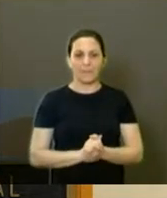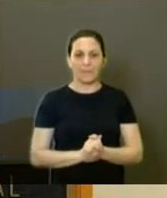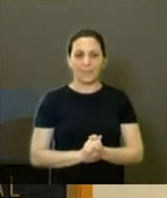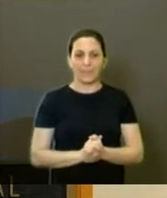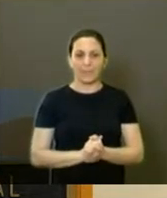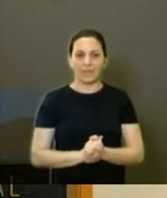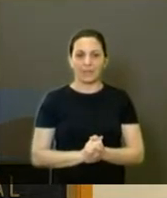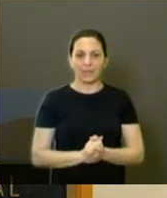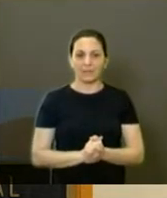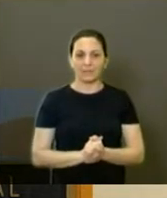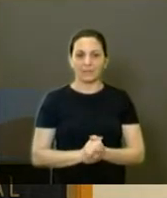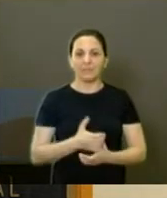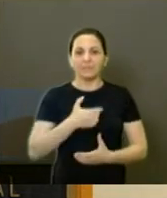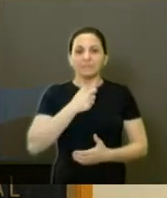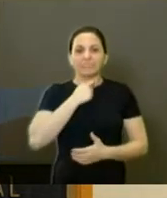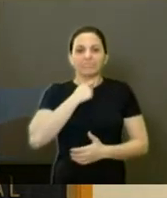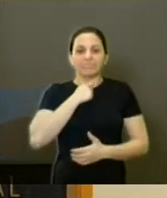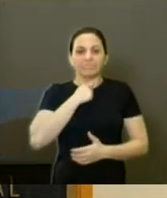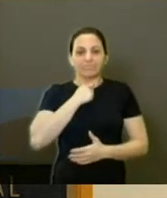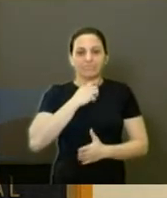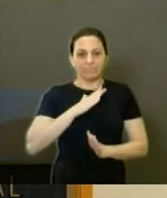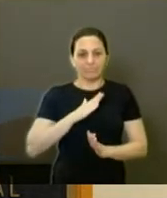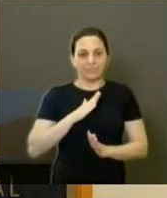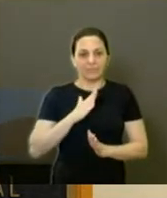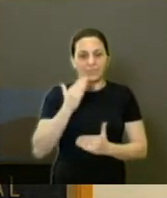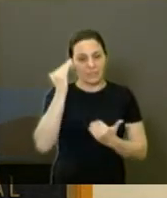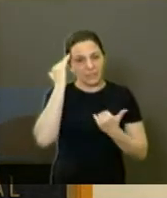Engulo grosso e de público, agradeço, Moacir.